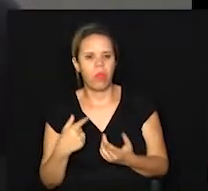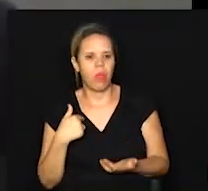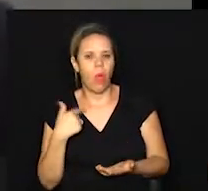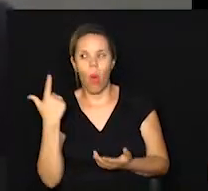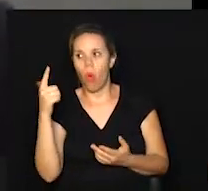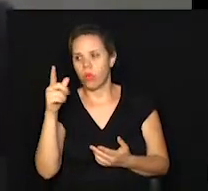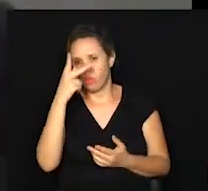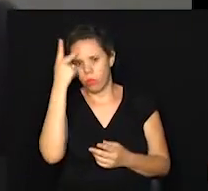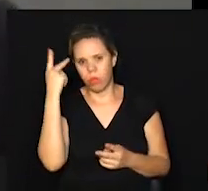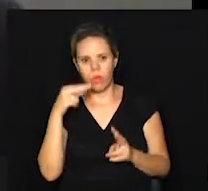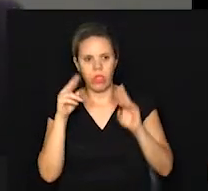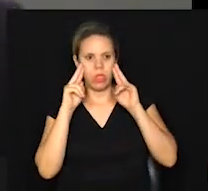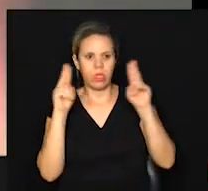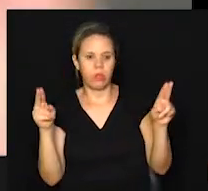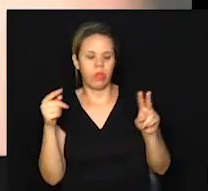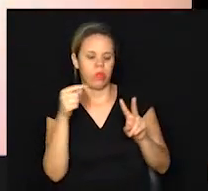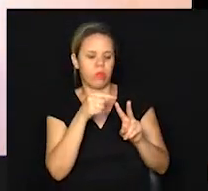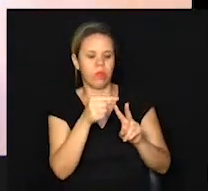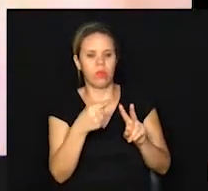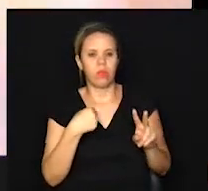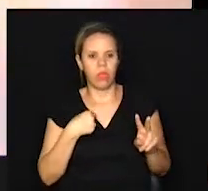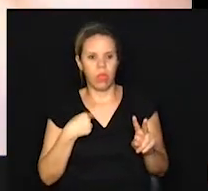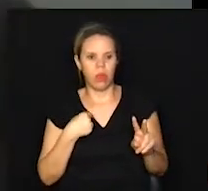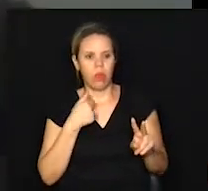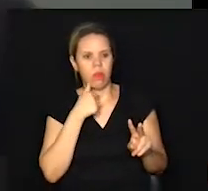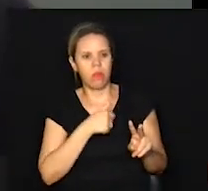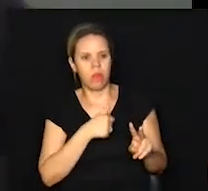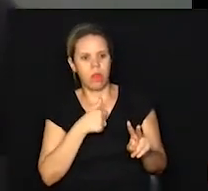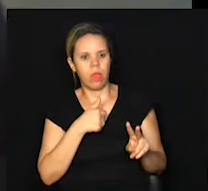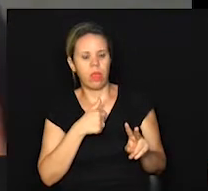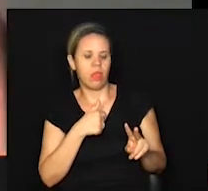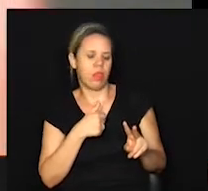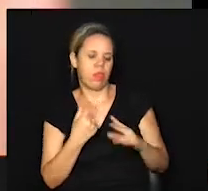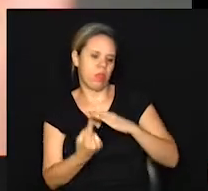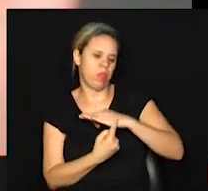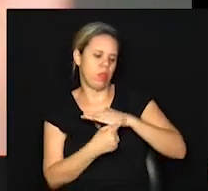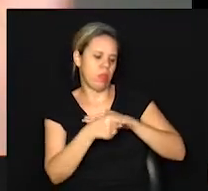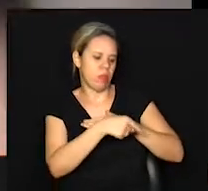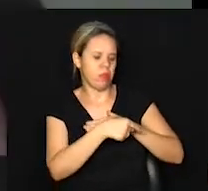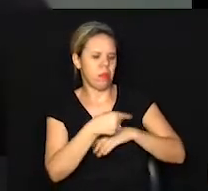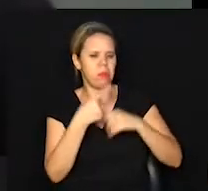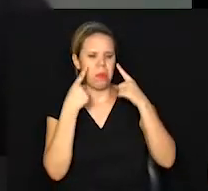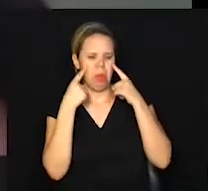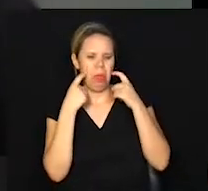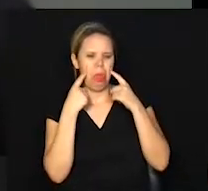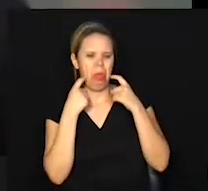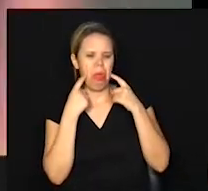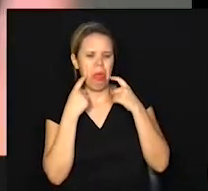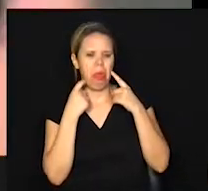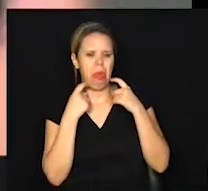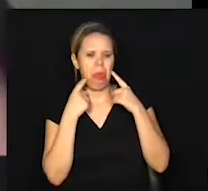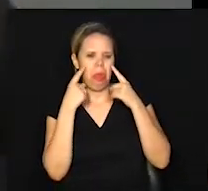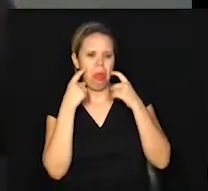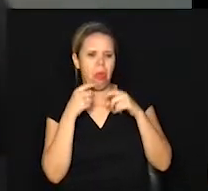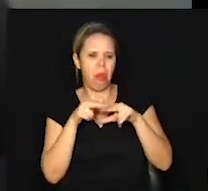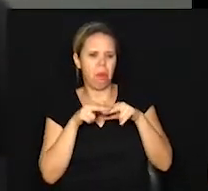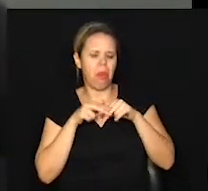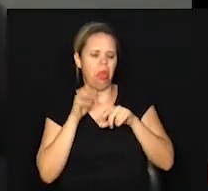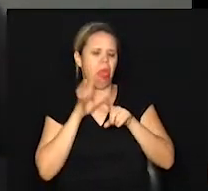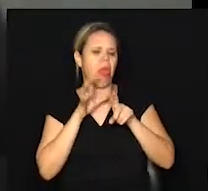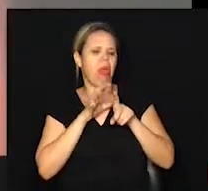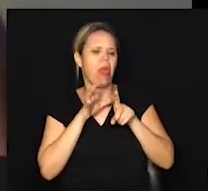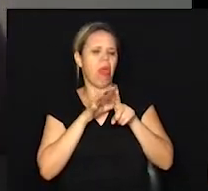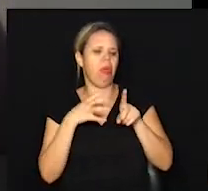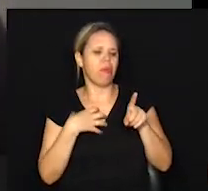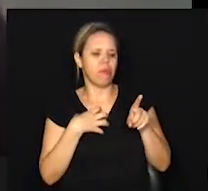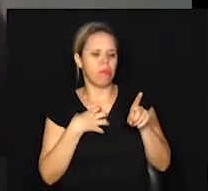a palavra com a minha cliente emocionada e chorando, em prantos, por conta da pressão que ela tomava,